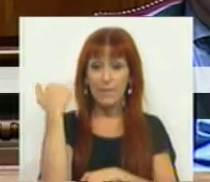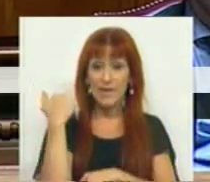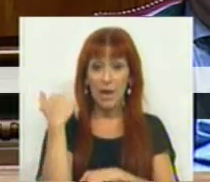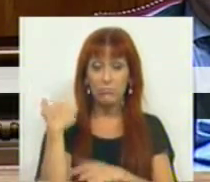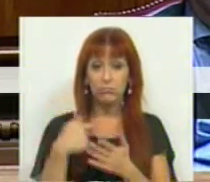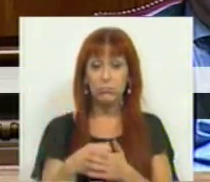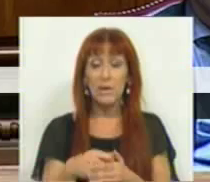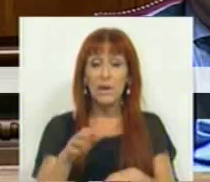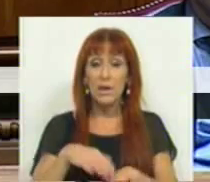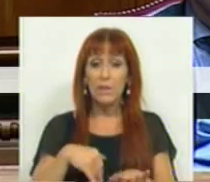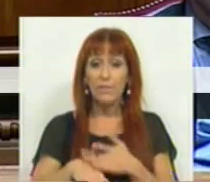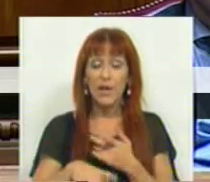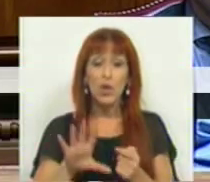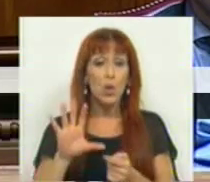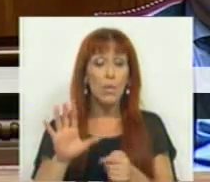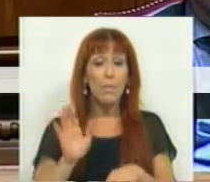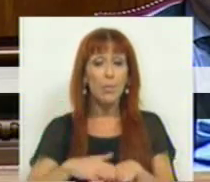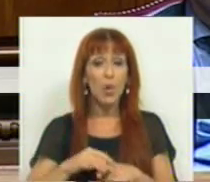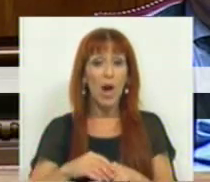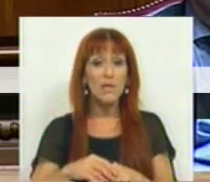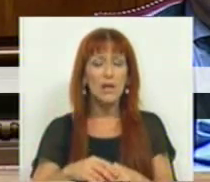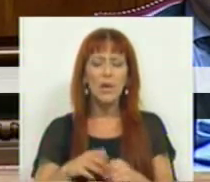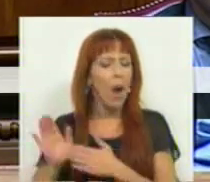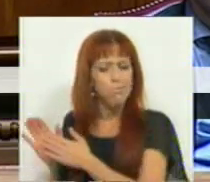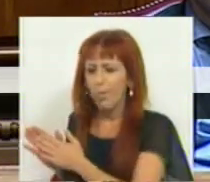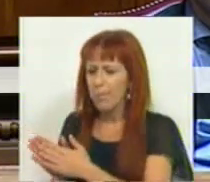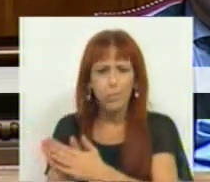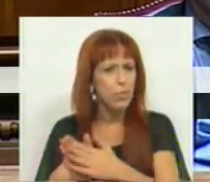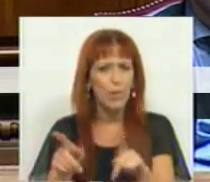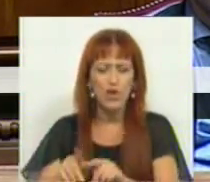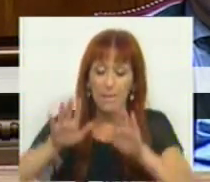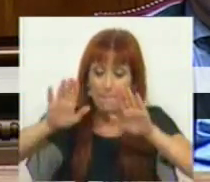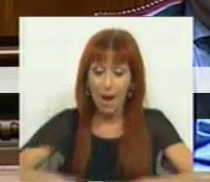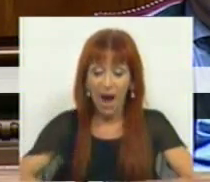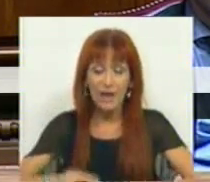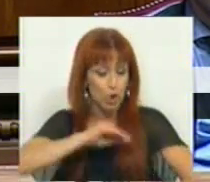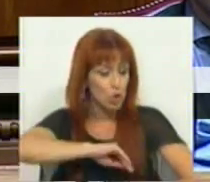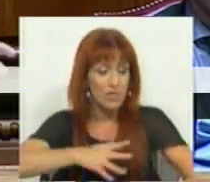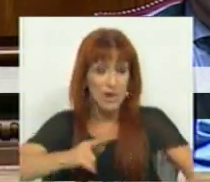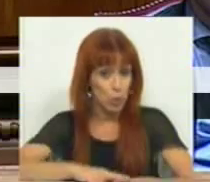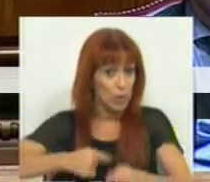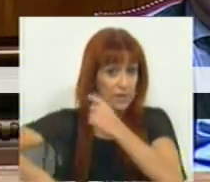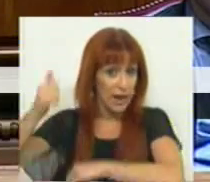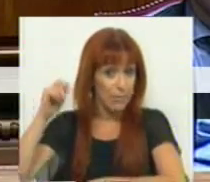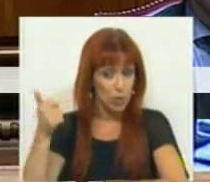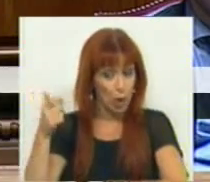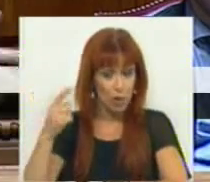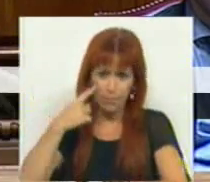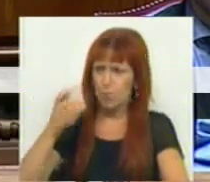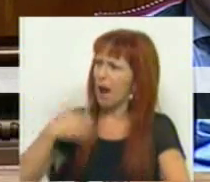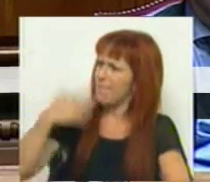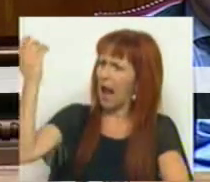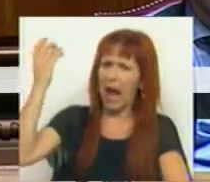passado, tomou quanto à não retroatividade da suspensão dos subsídios. Na altura, o Bloco de Esquerda mostrou-se